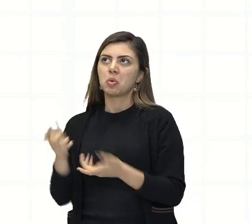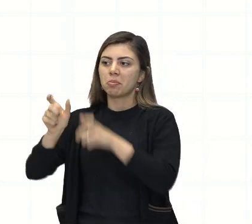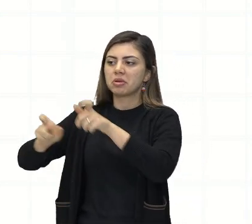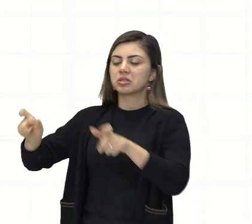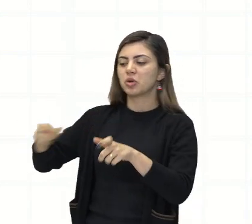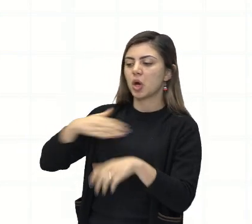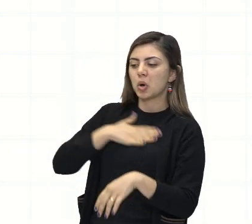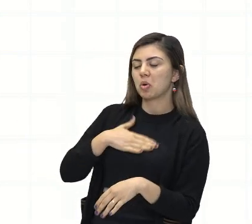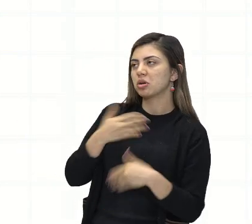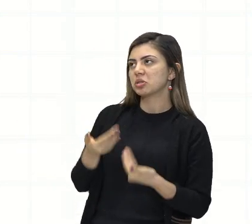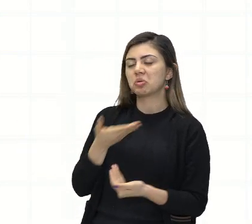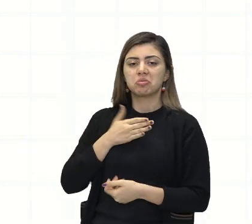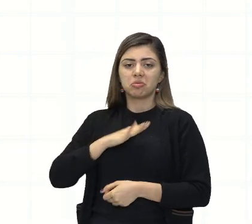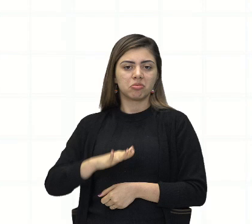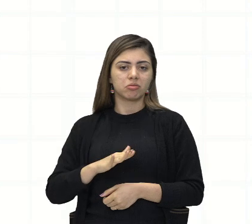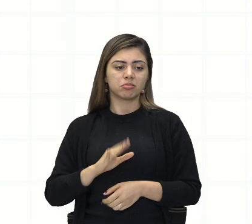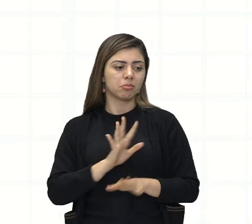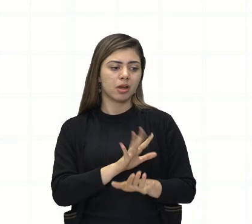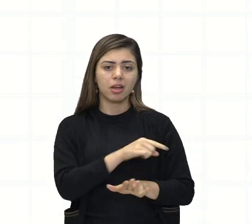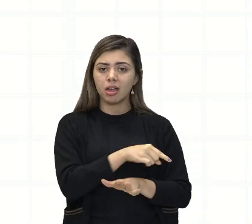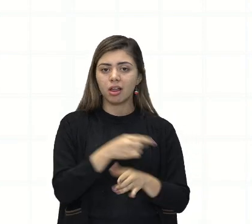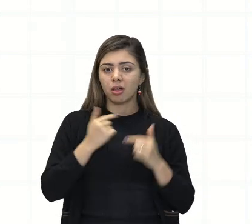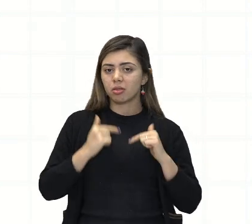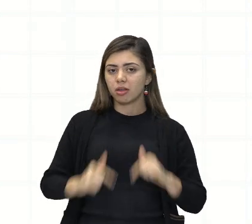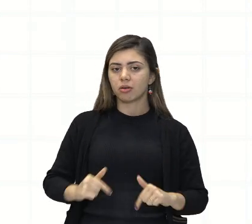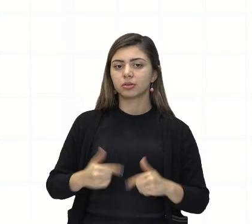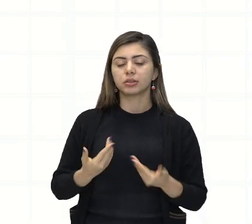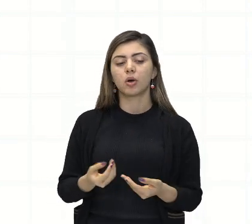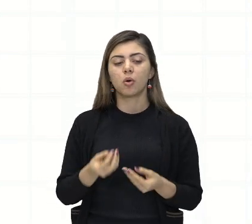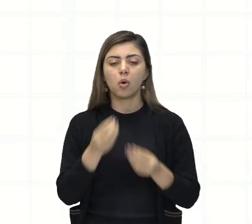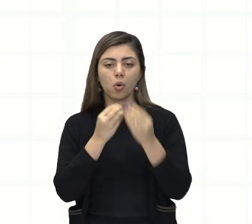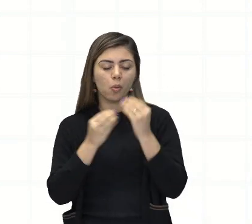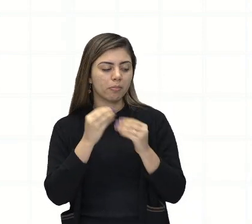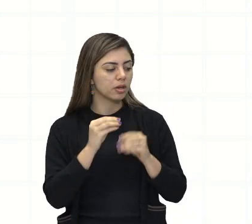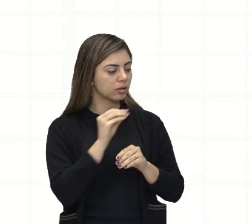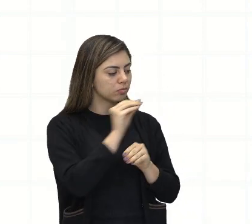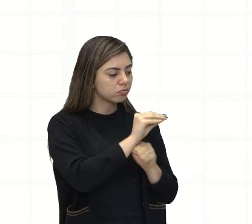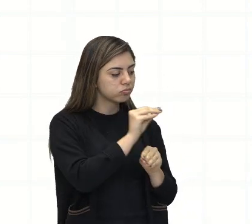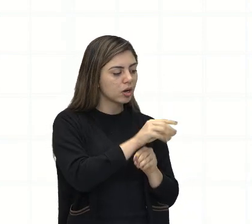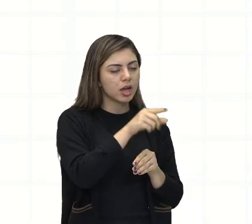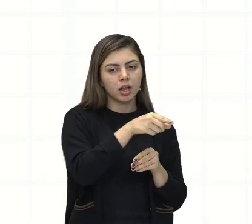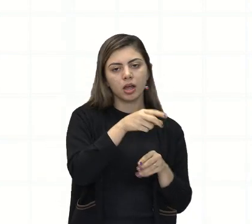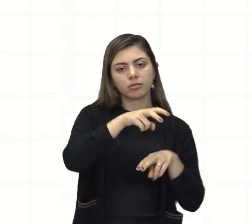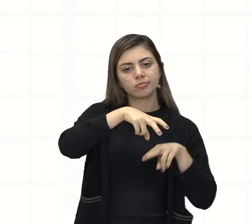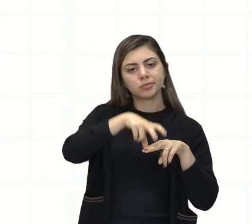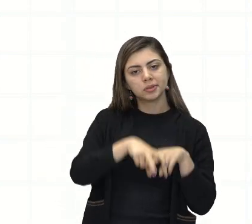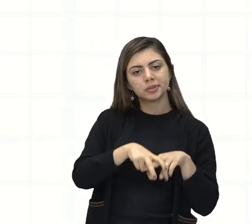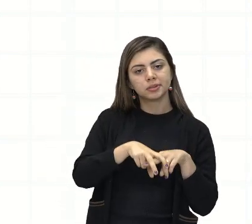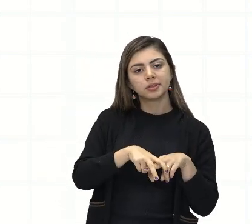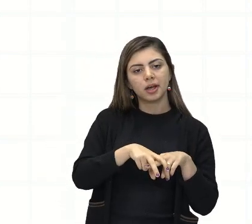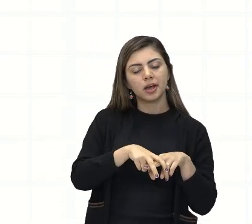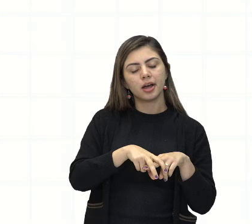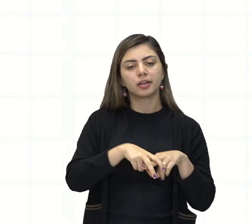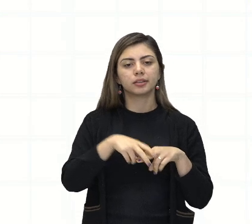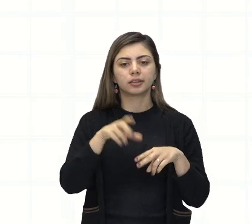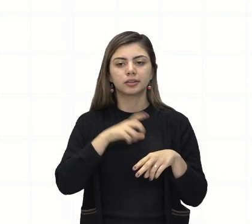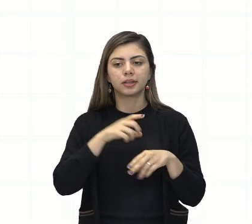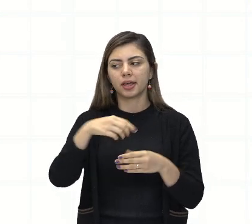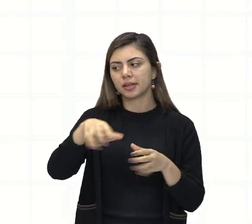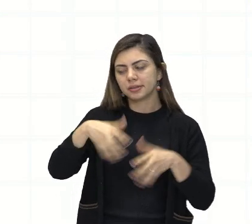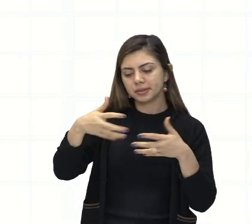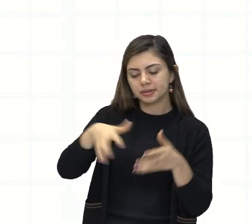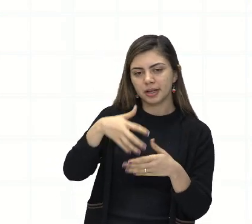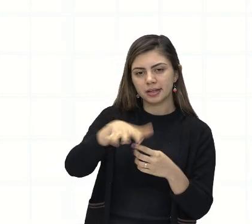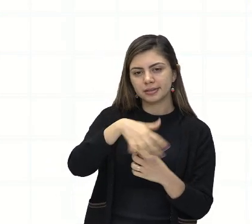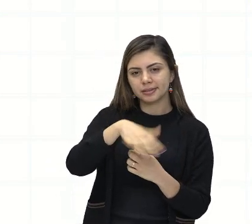ali alguma coisa. Botavam para ela a comida, ela continuava sentada, o prato de folha no colo, comia logo a